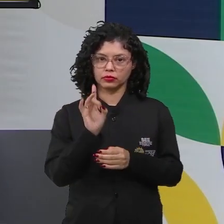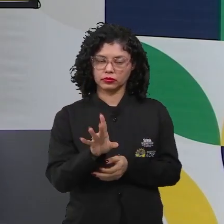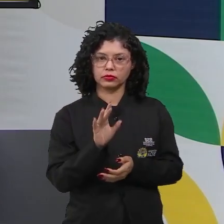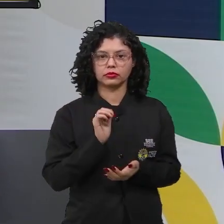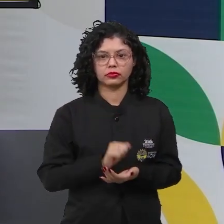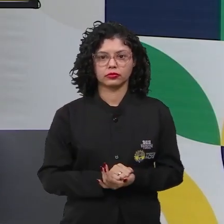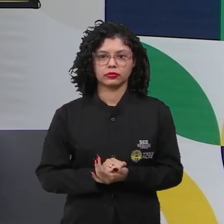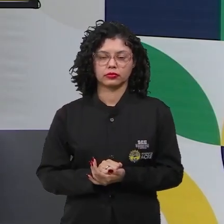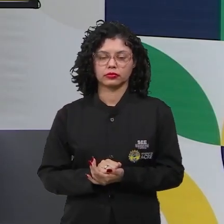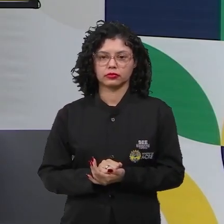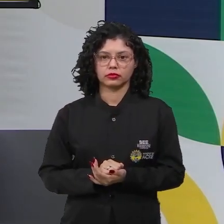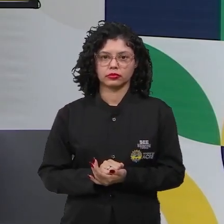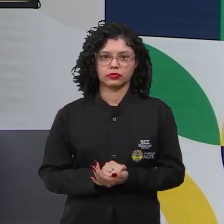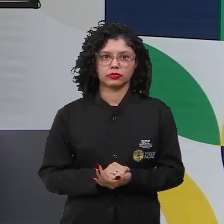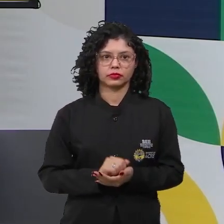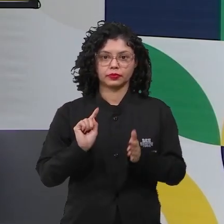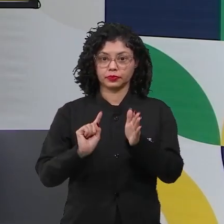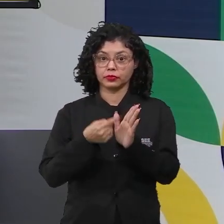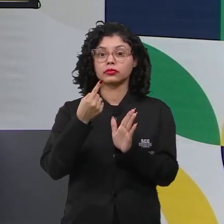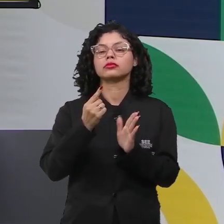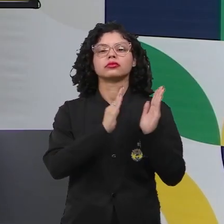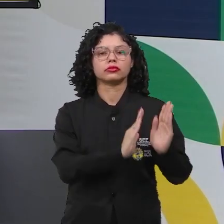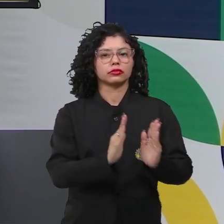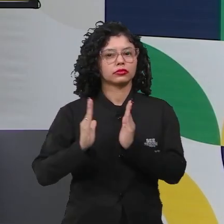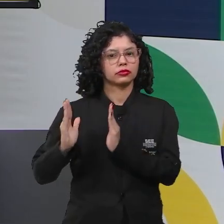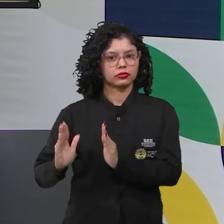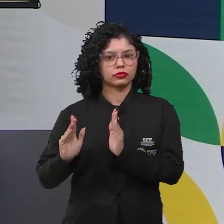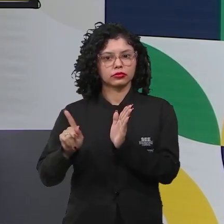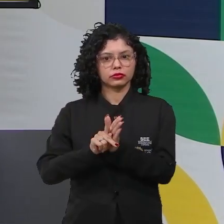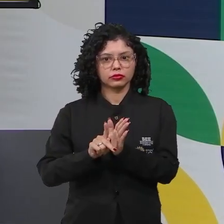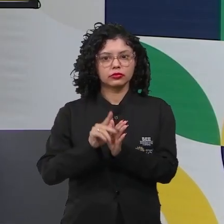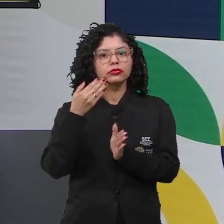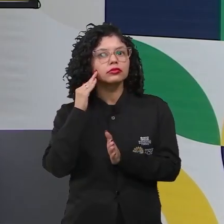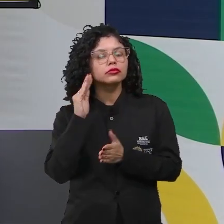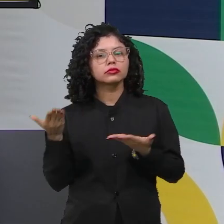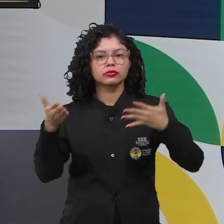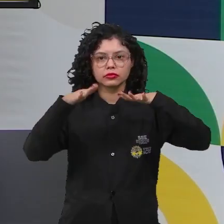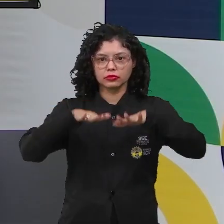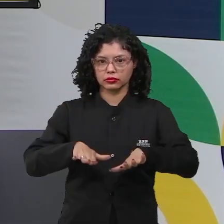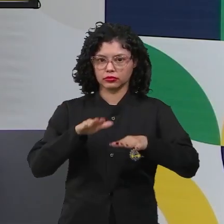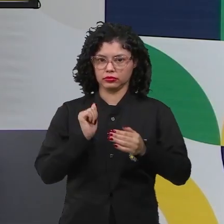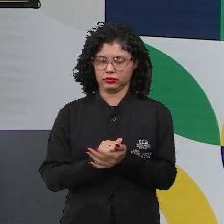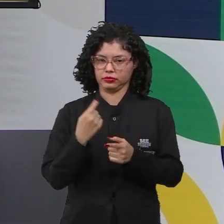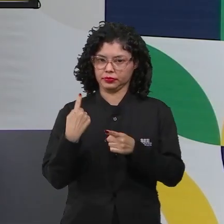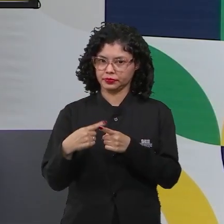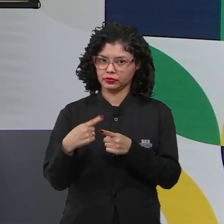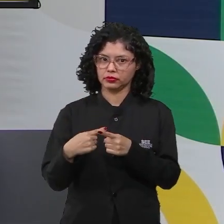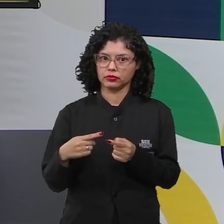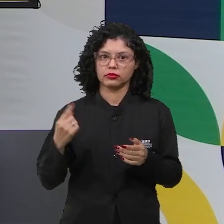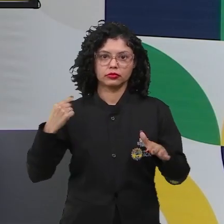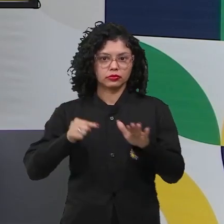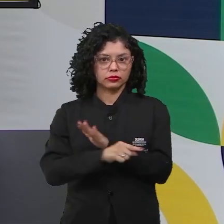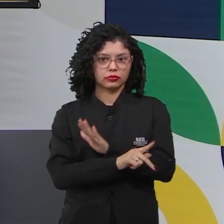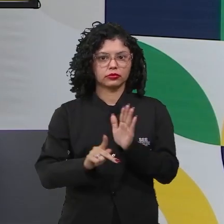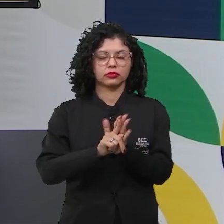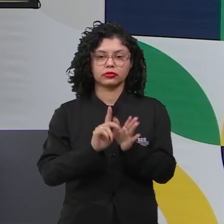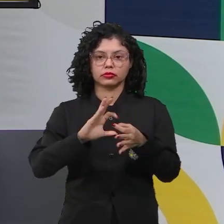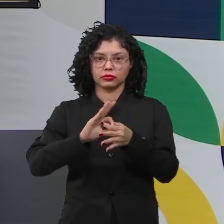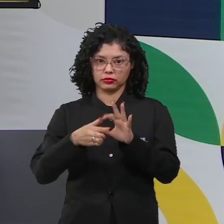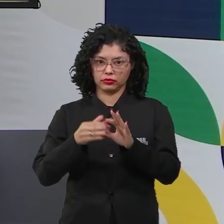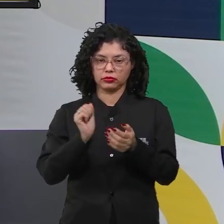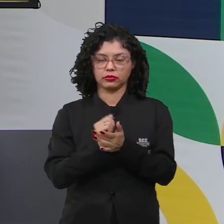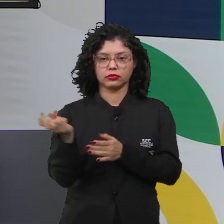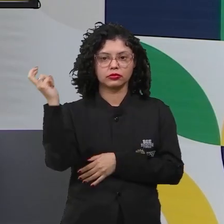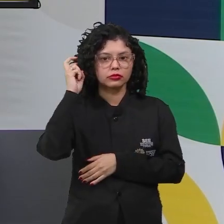um dos atributos a serem entendidos na inclusão. Por quê? porque é dentro do contexto